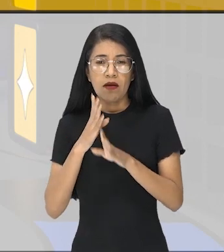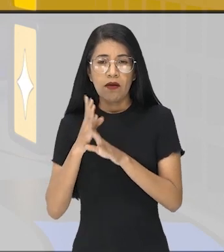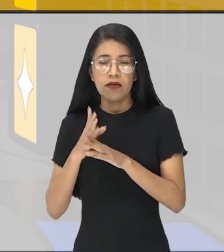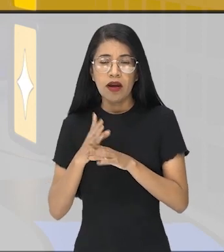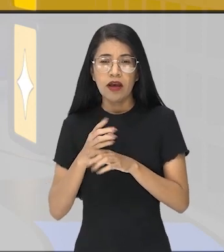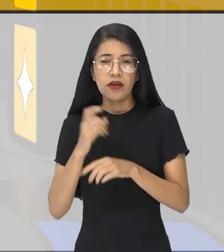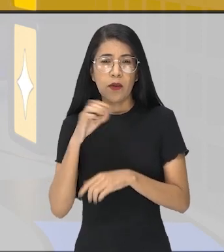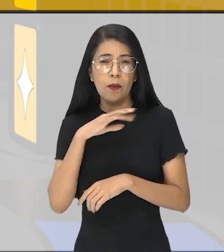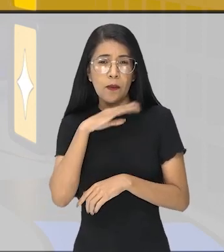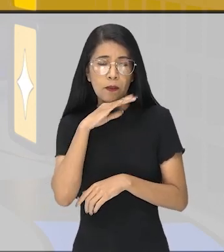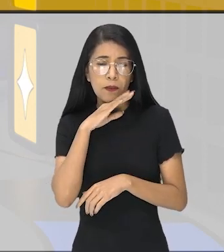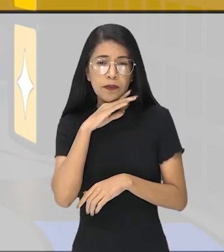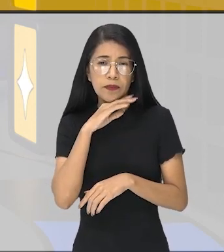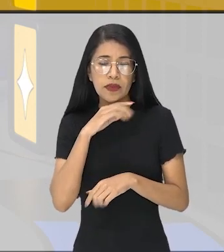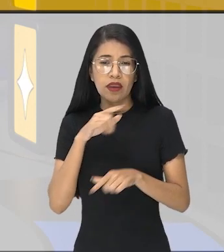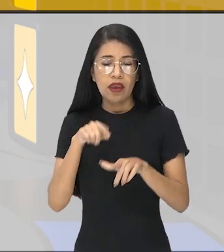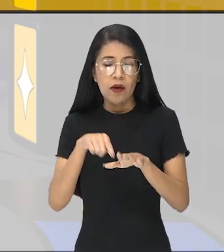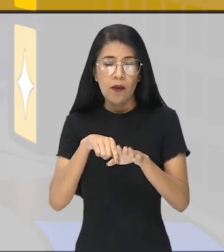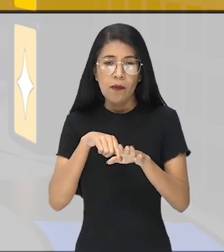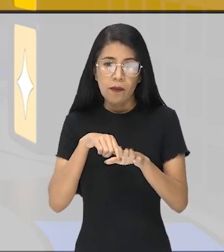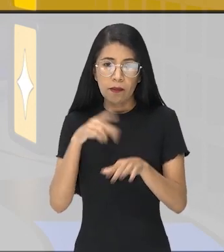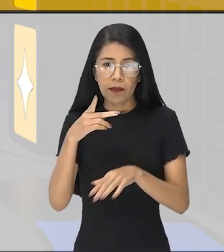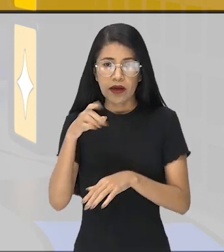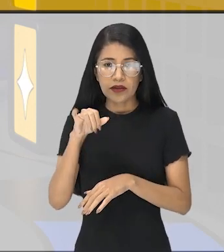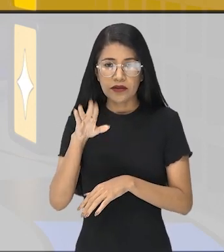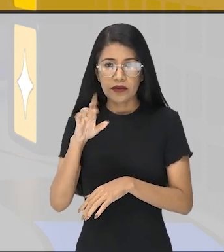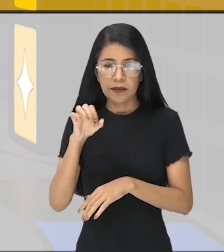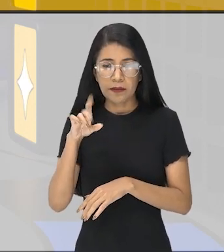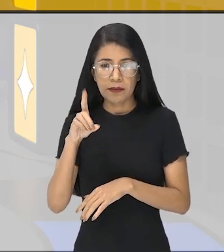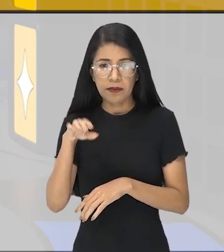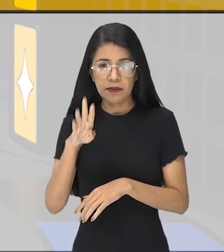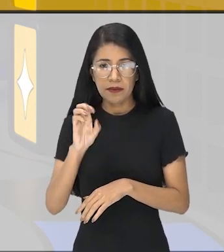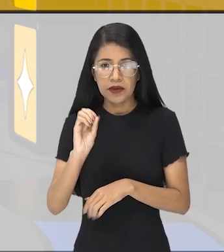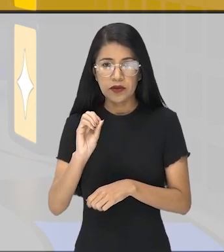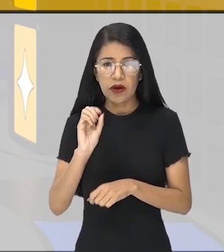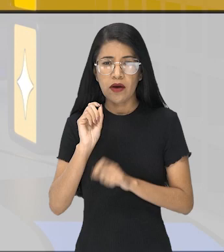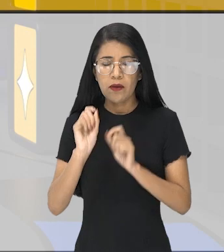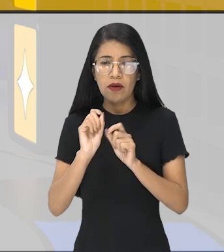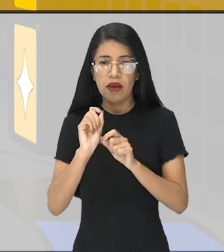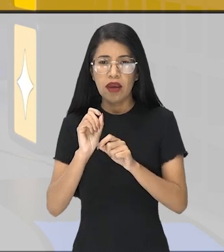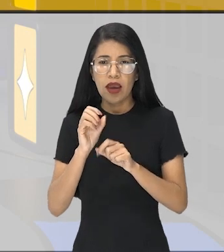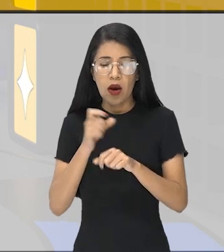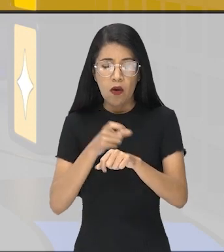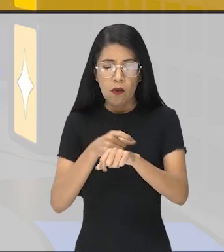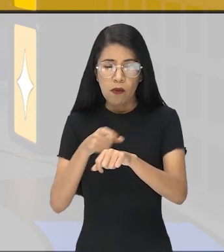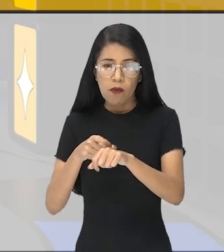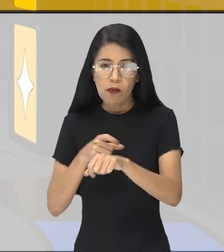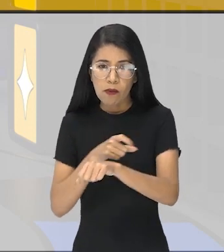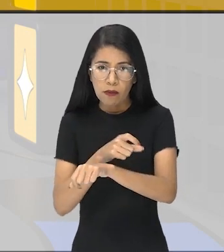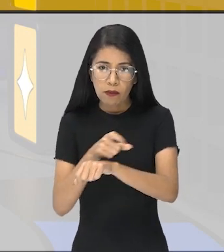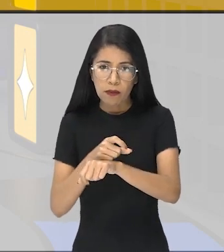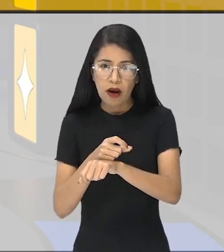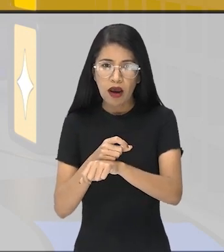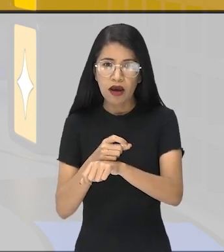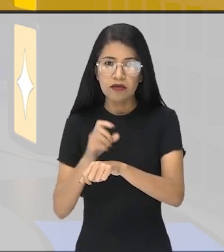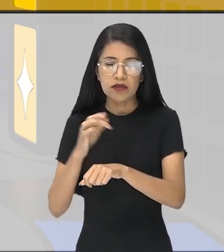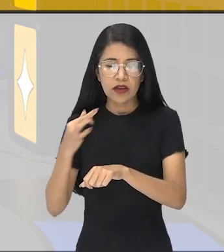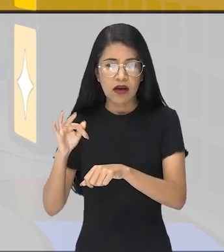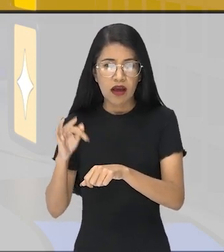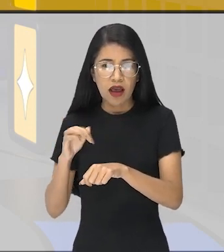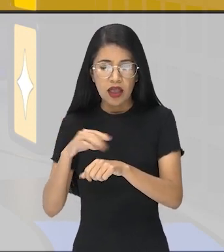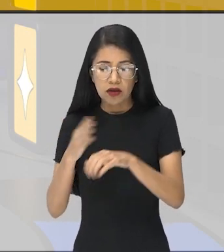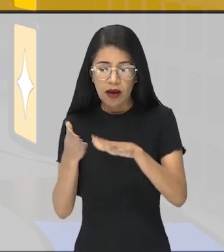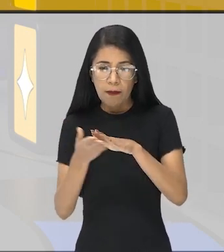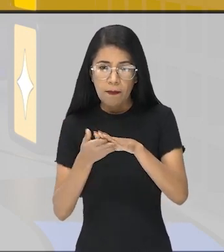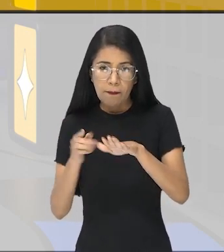diabetes, caracteriza-se pelo aparecimento de úlceras na região plantar dos pés, ou seja, embaixo dos